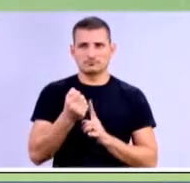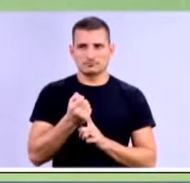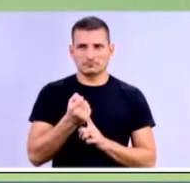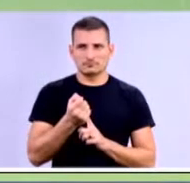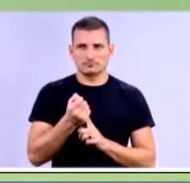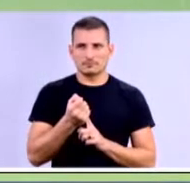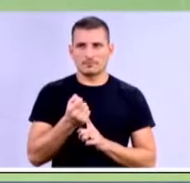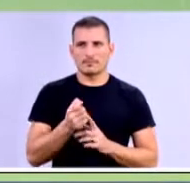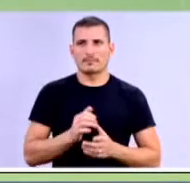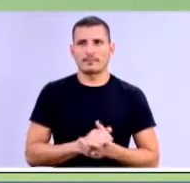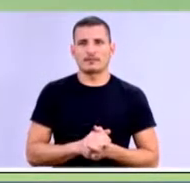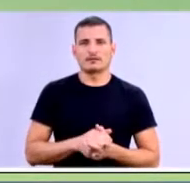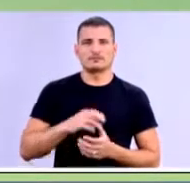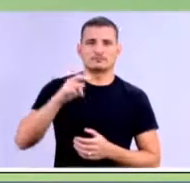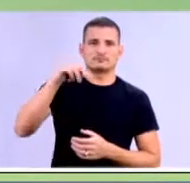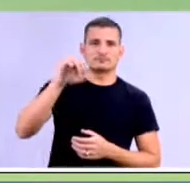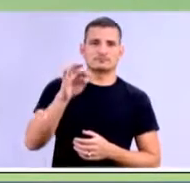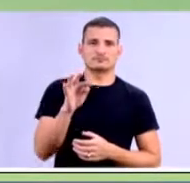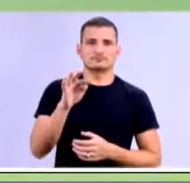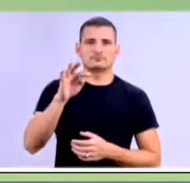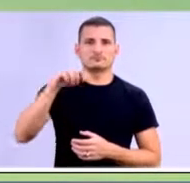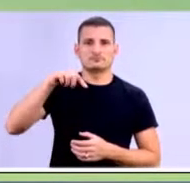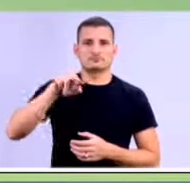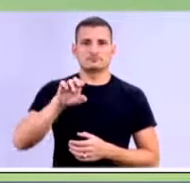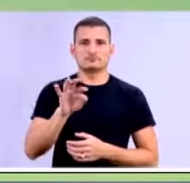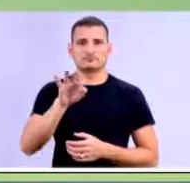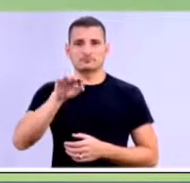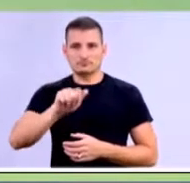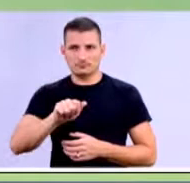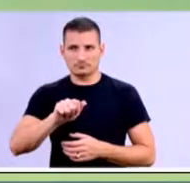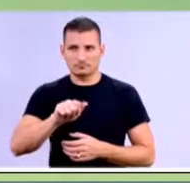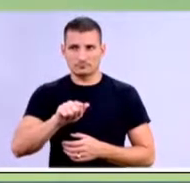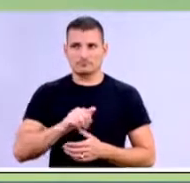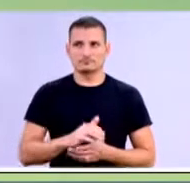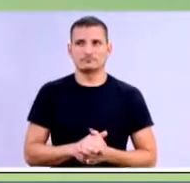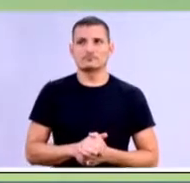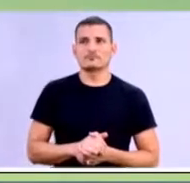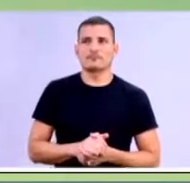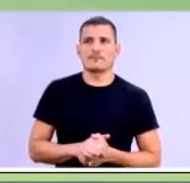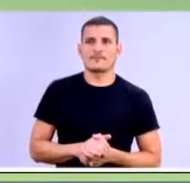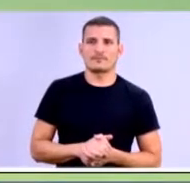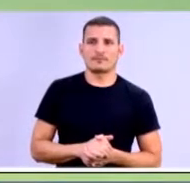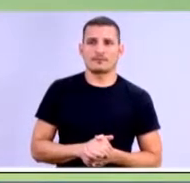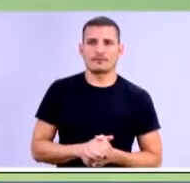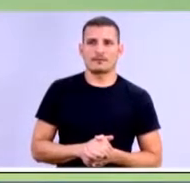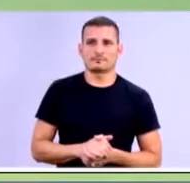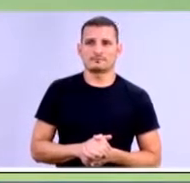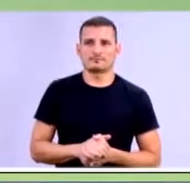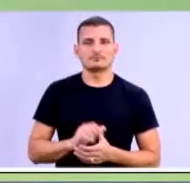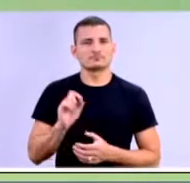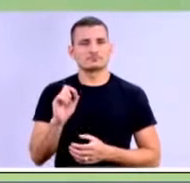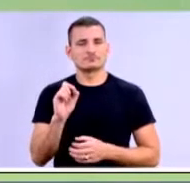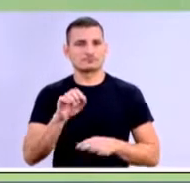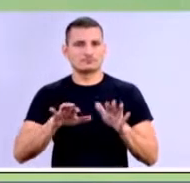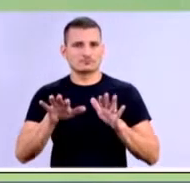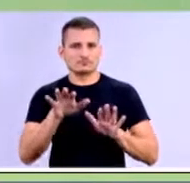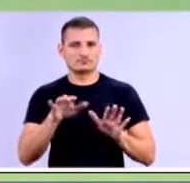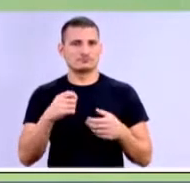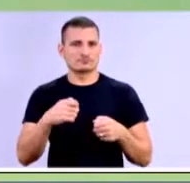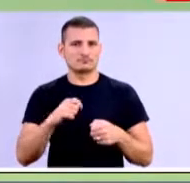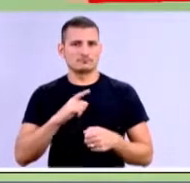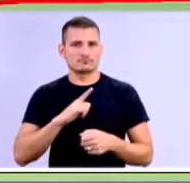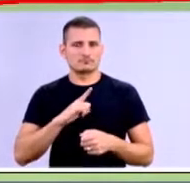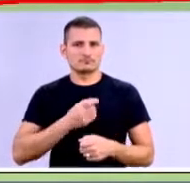e a netiqueta. Ou seja, o cuidado que necessita ter para uma